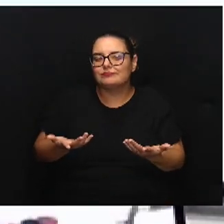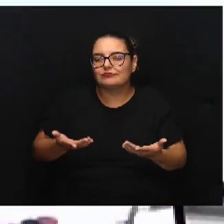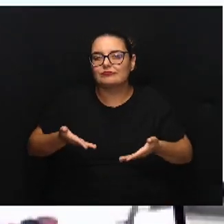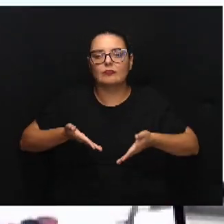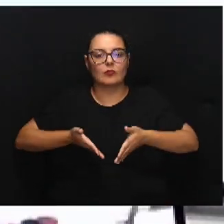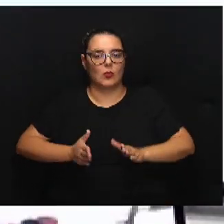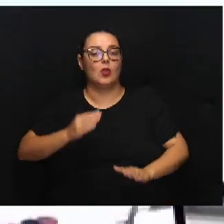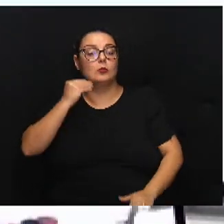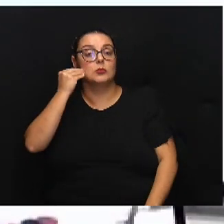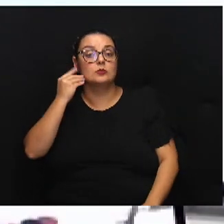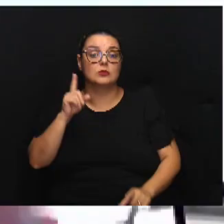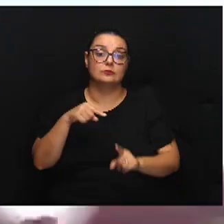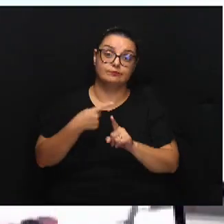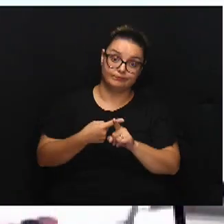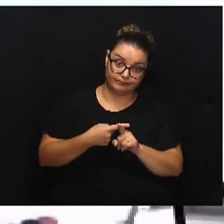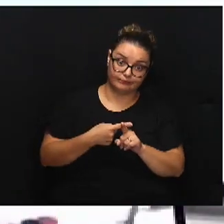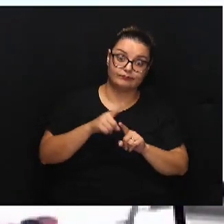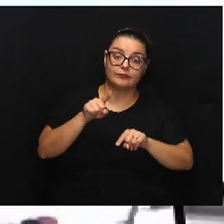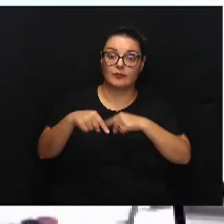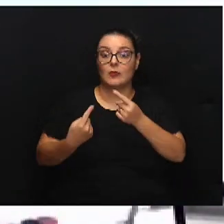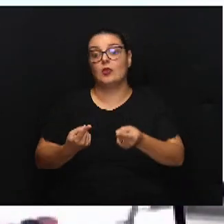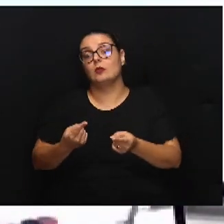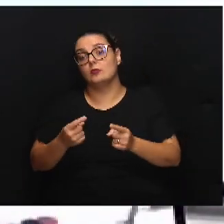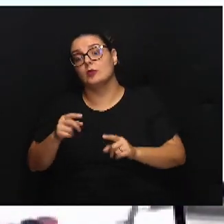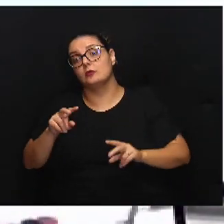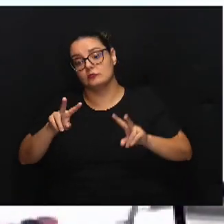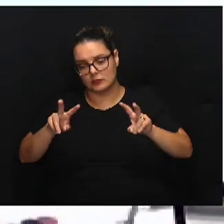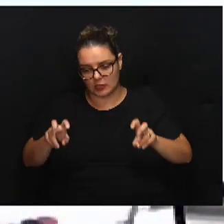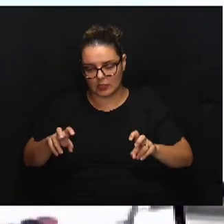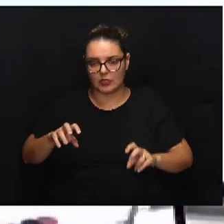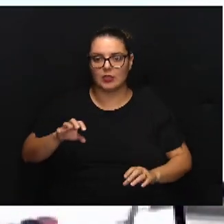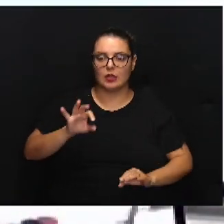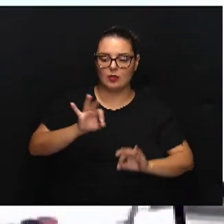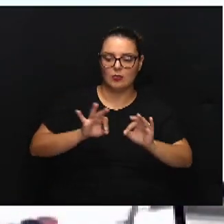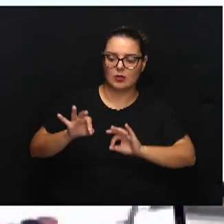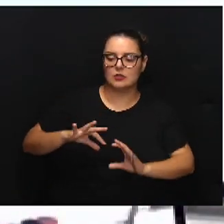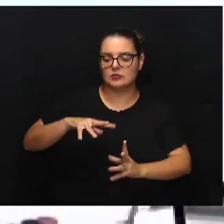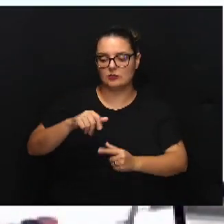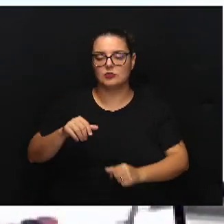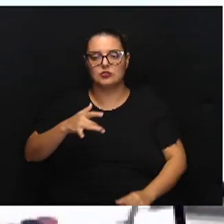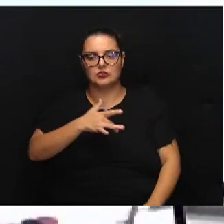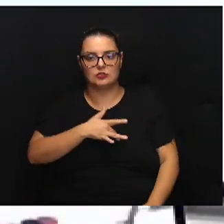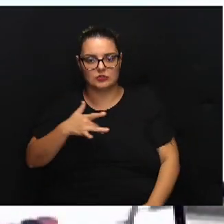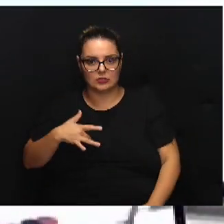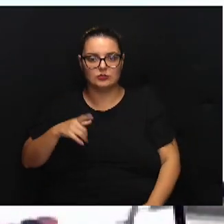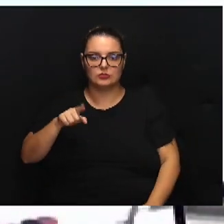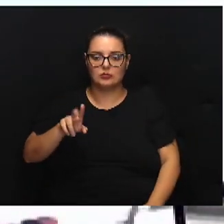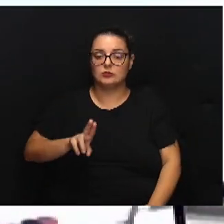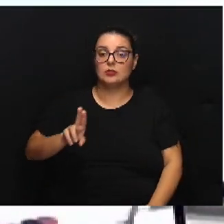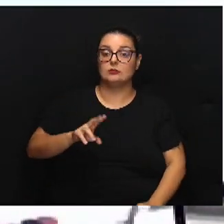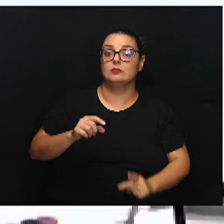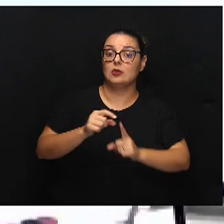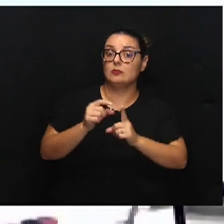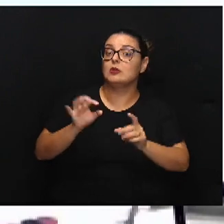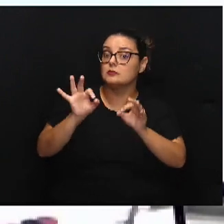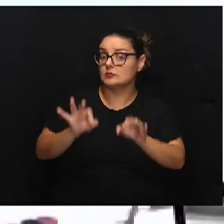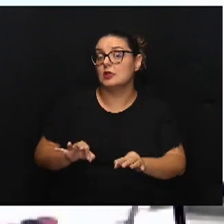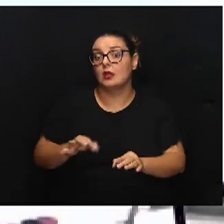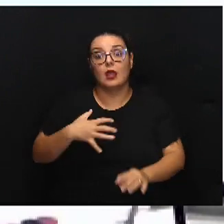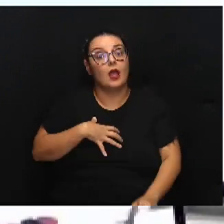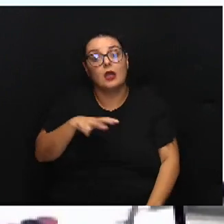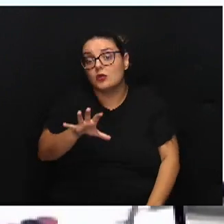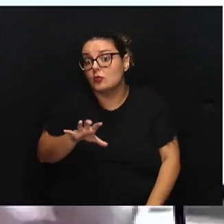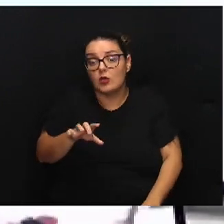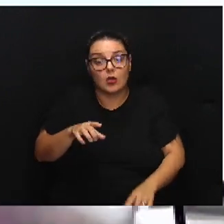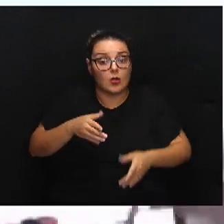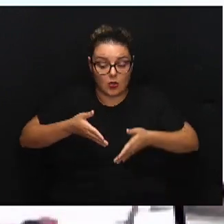uma experiência positiva, que é uma outra expressão que a Organização Mundial tem usado, que eu acho muito, muito adequada. Porque é isso, gente, o